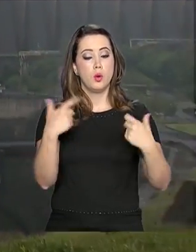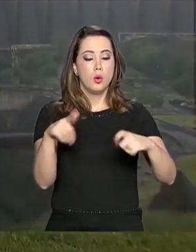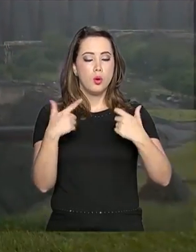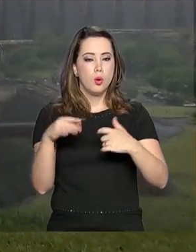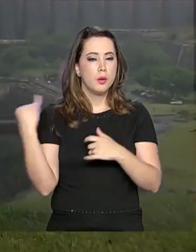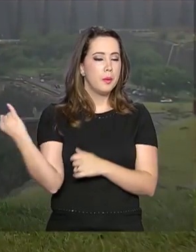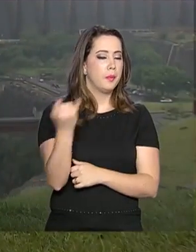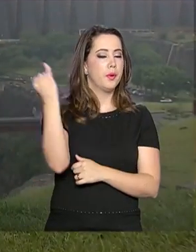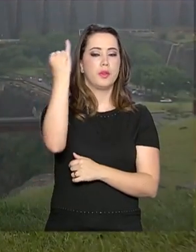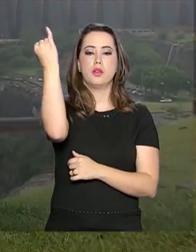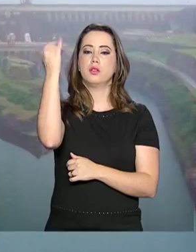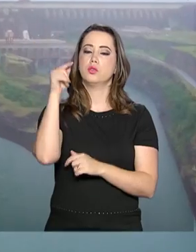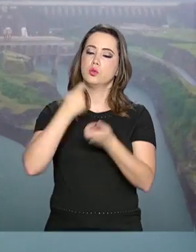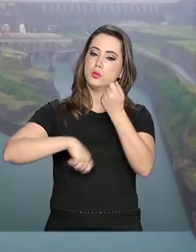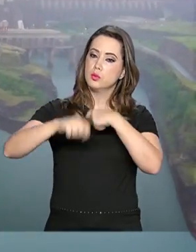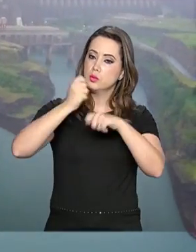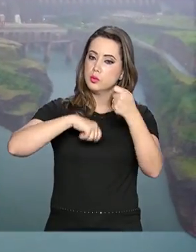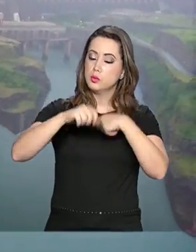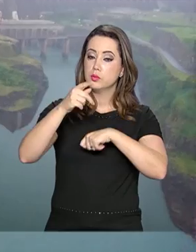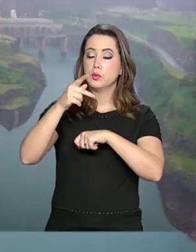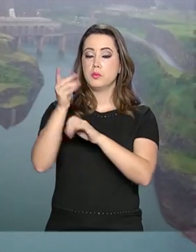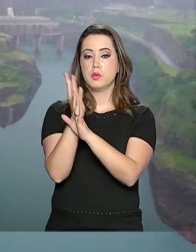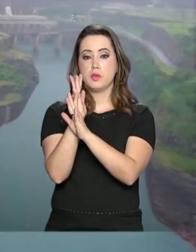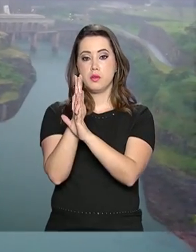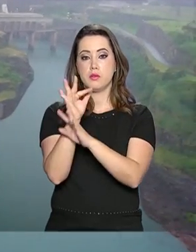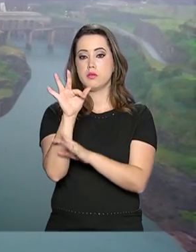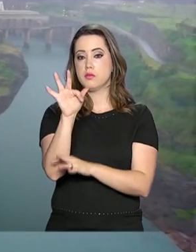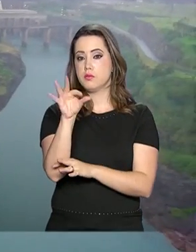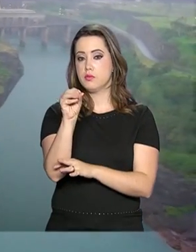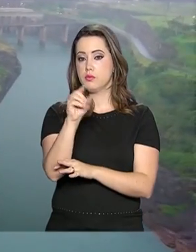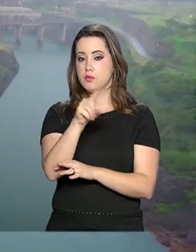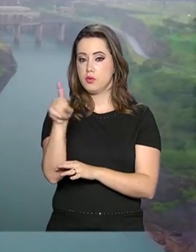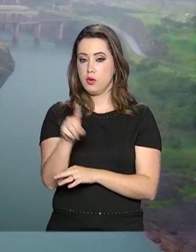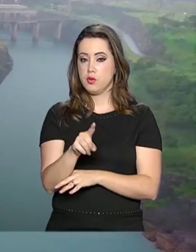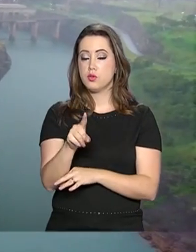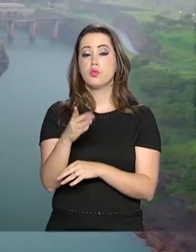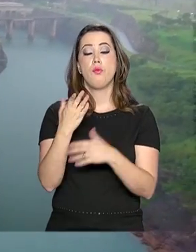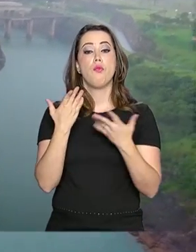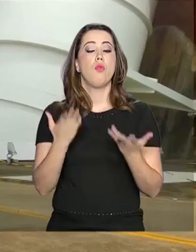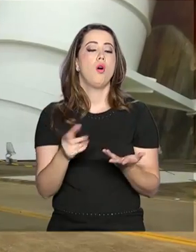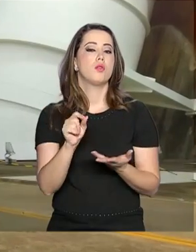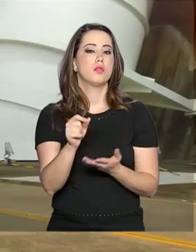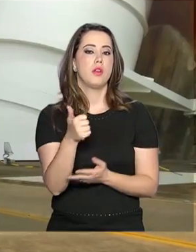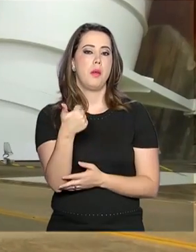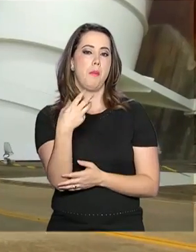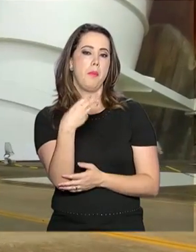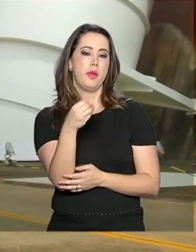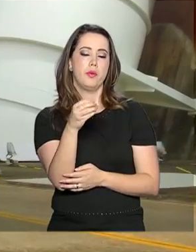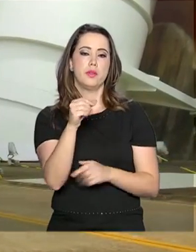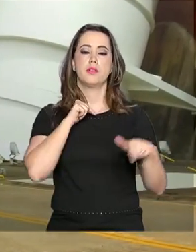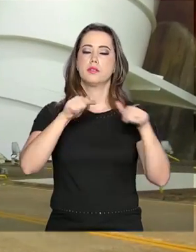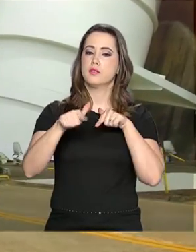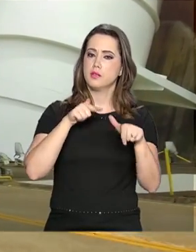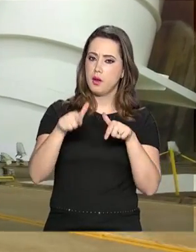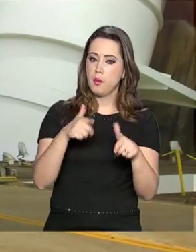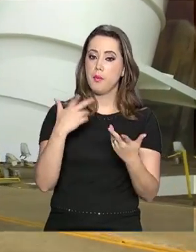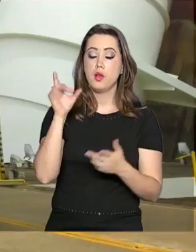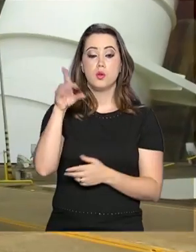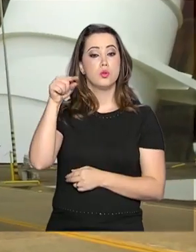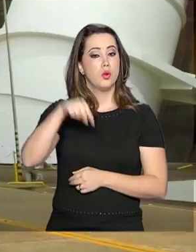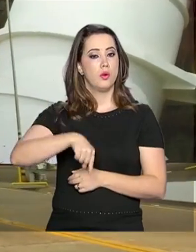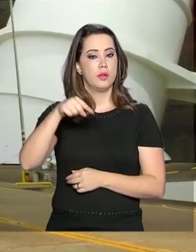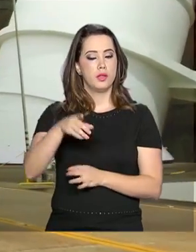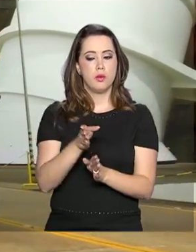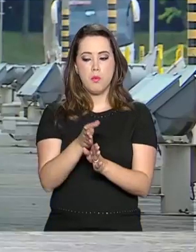tem um papel fundamental na economia da cidade de Foz do Iguaçu. São 1.300 empregos diretos só